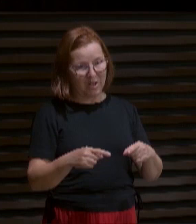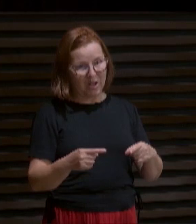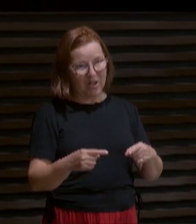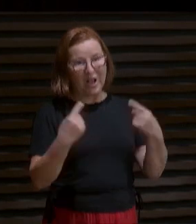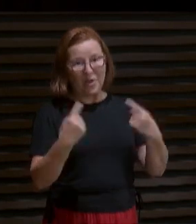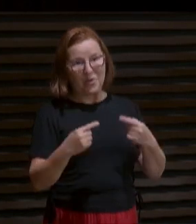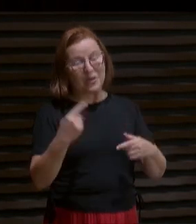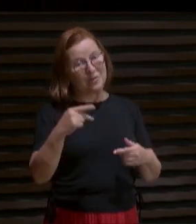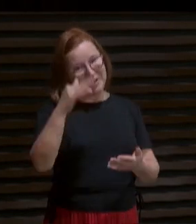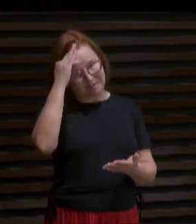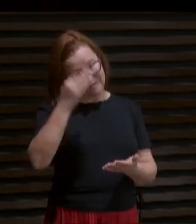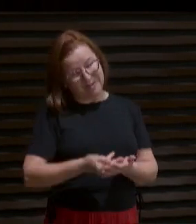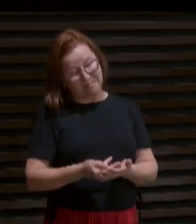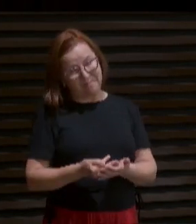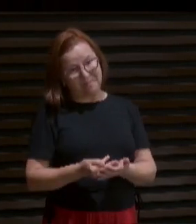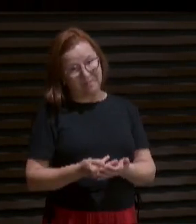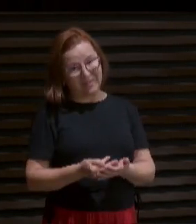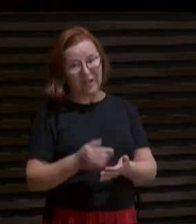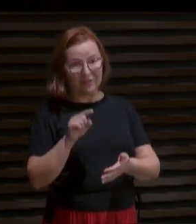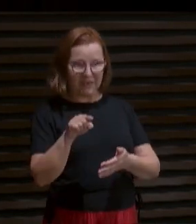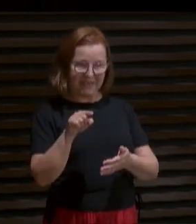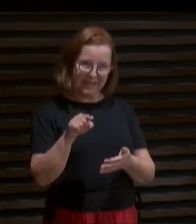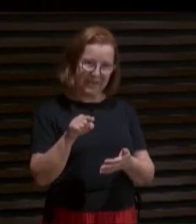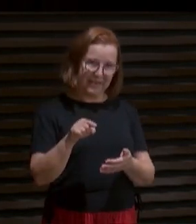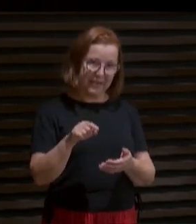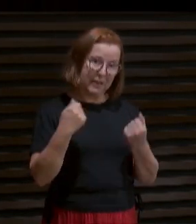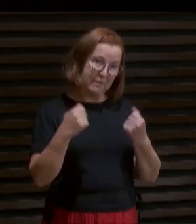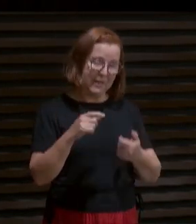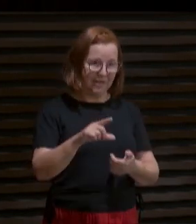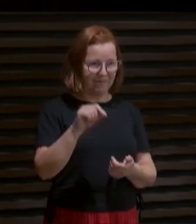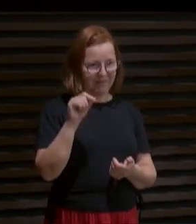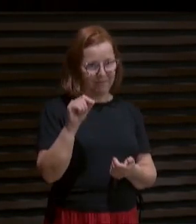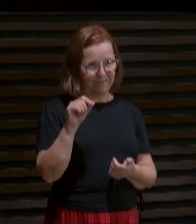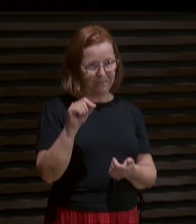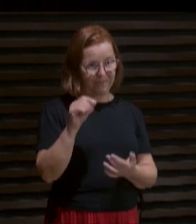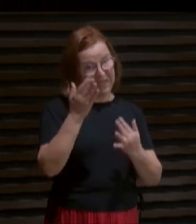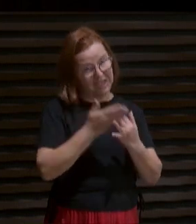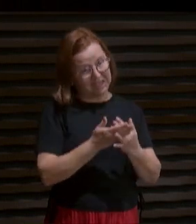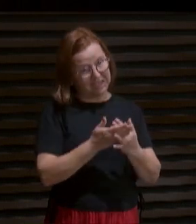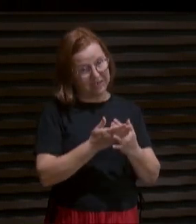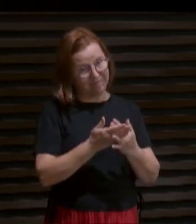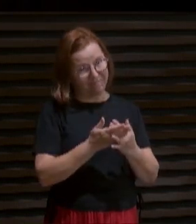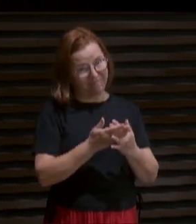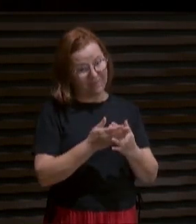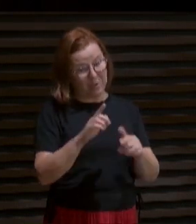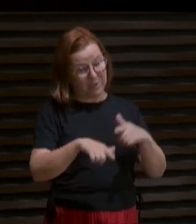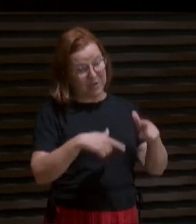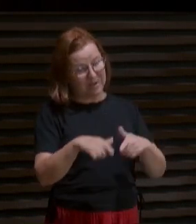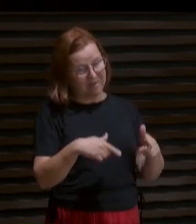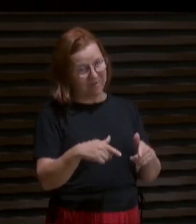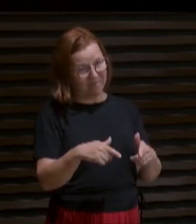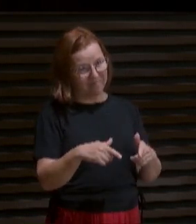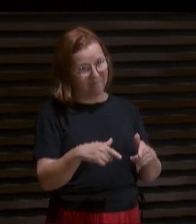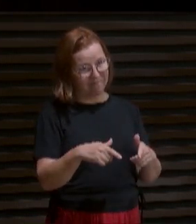De modo que você terá que fazer uma opção entre a promoção